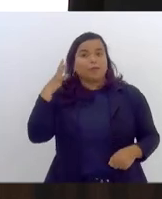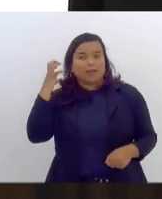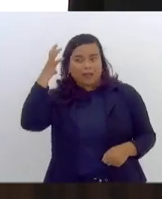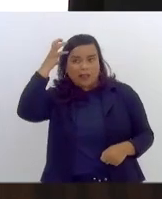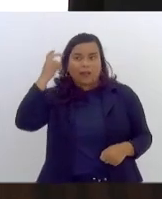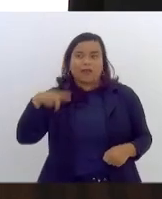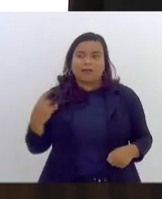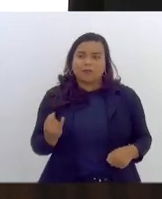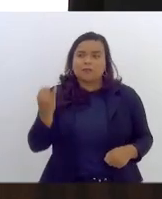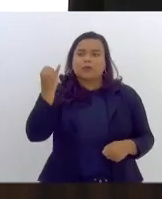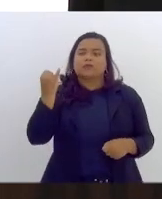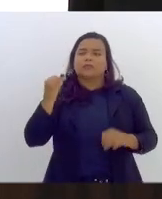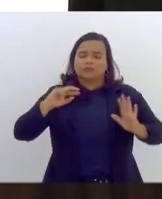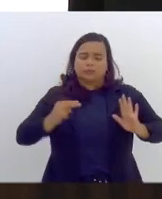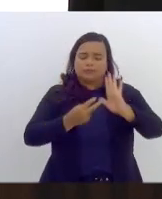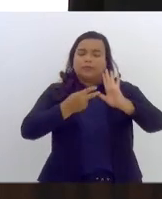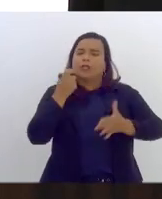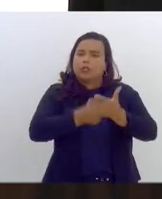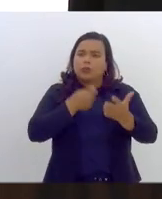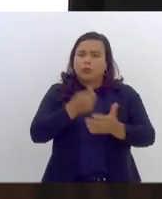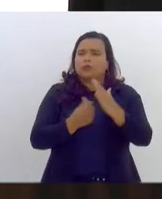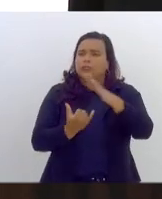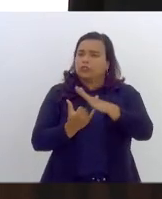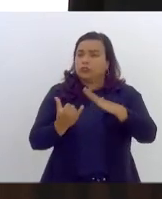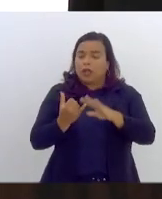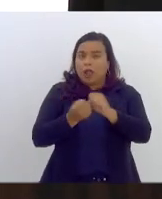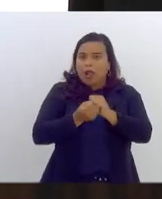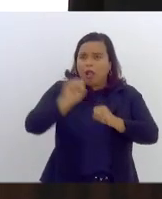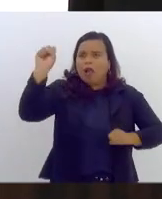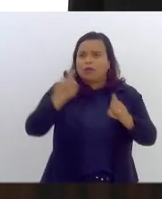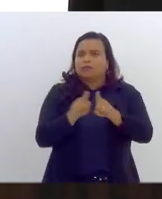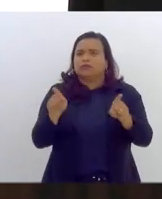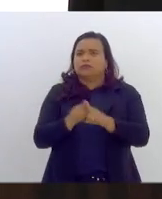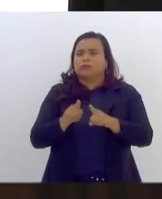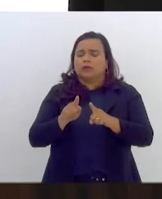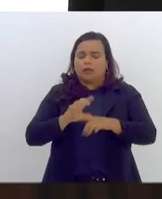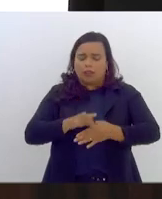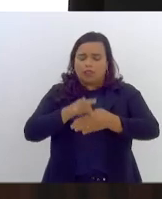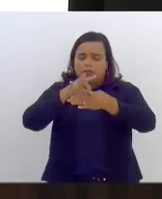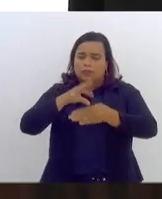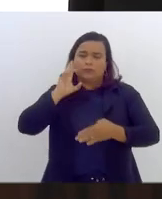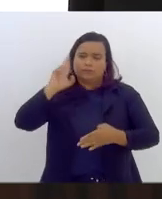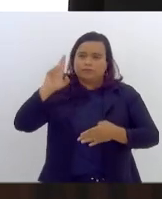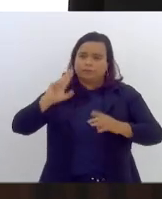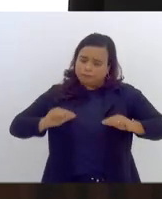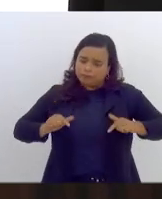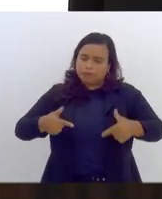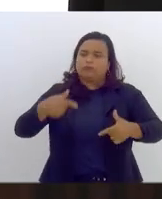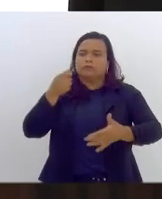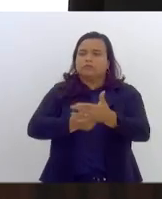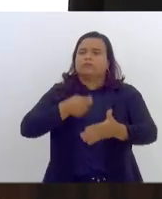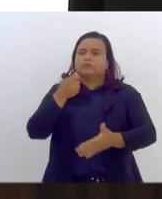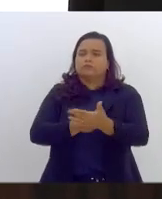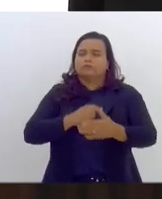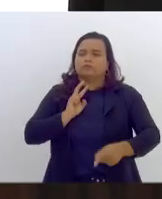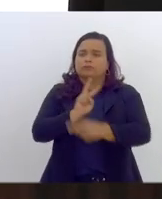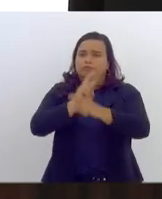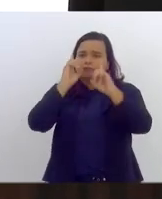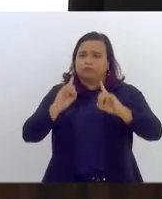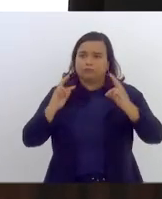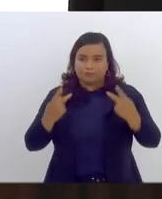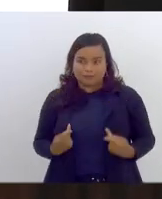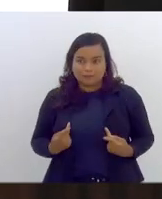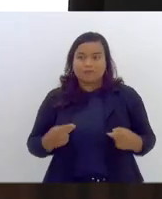reconhecimento da luta de grandes instituições e lideranças que se dedicam incansavelmente à defesa dos direitos humanos.